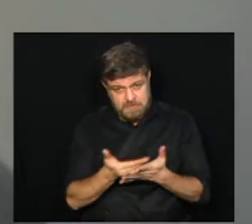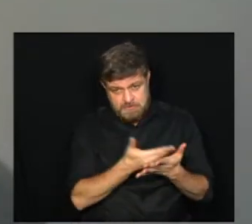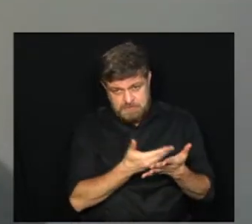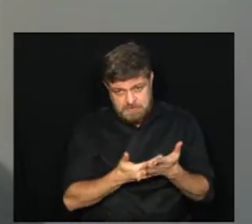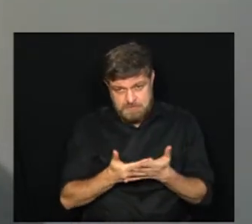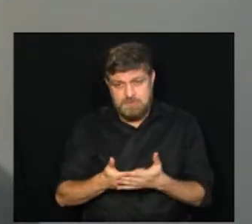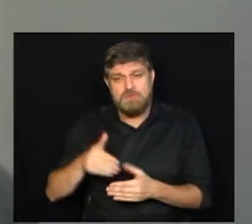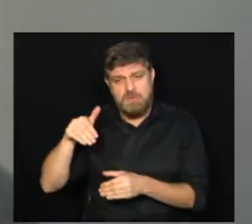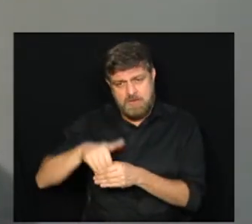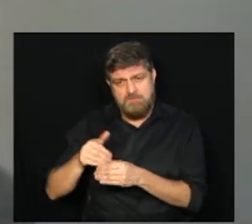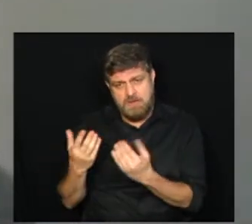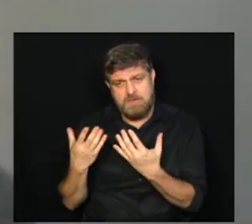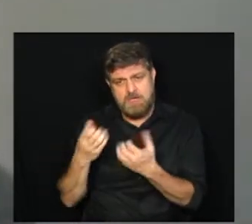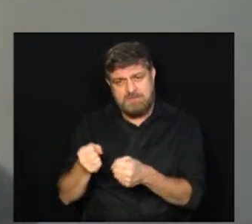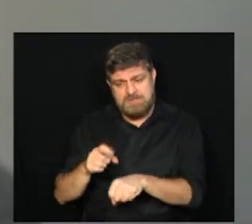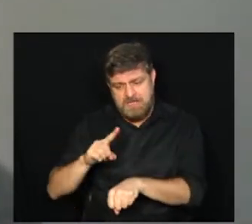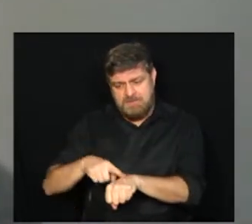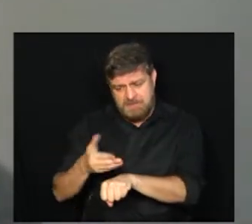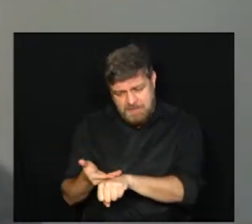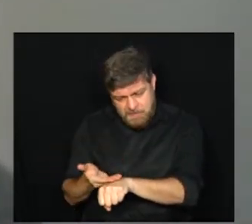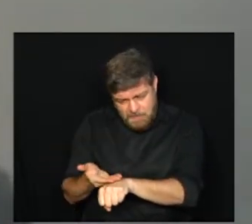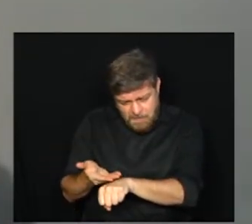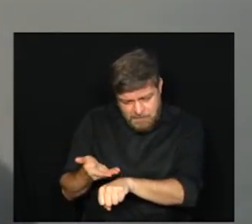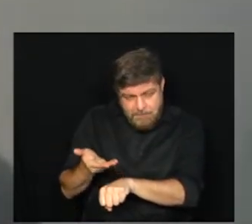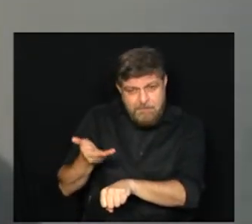é favorável, viu? Pela